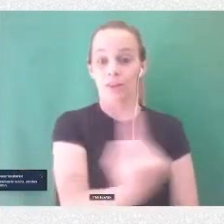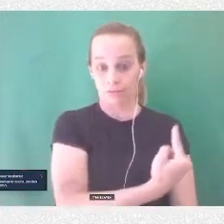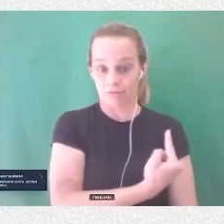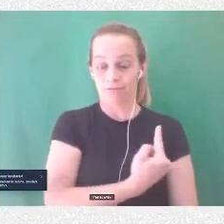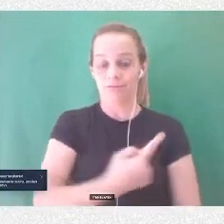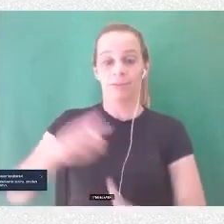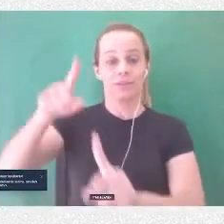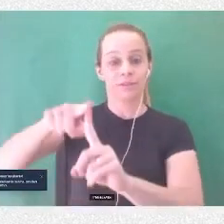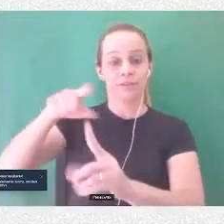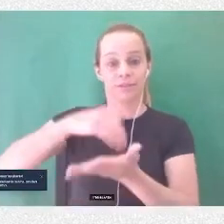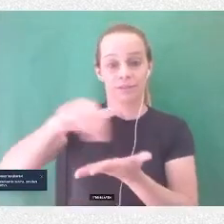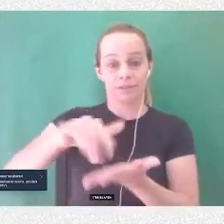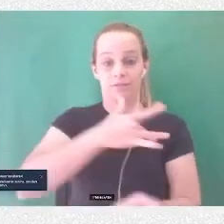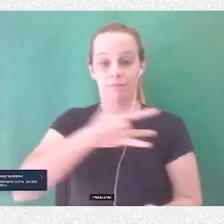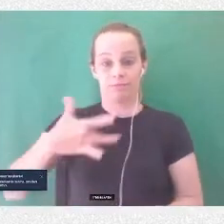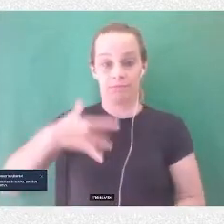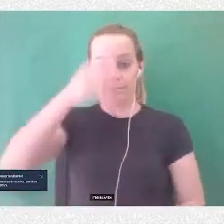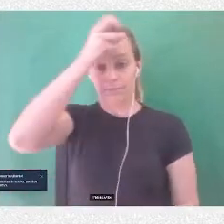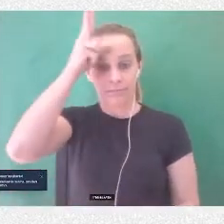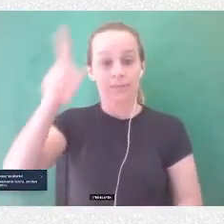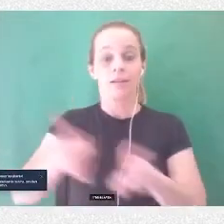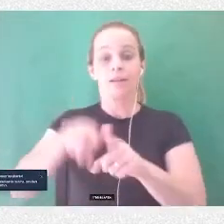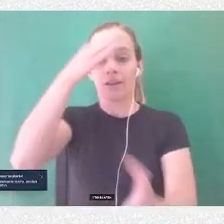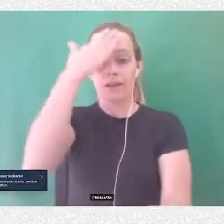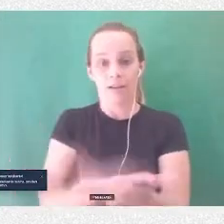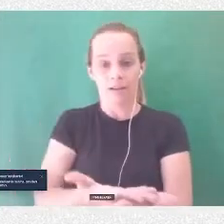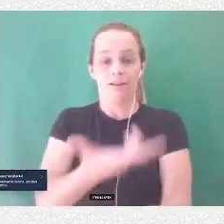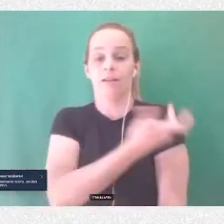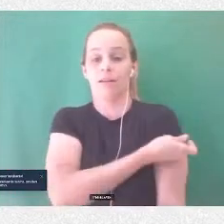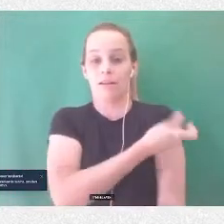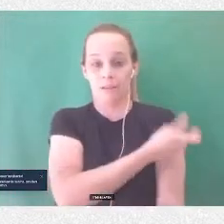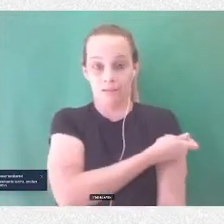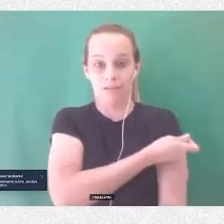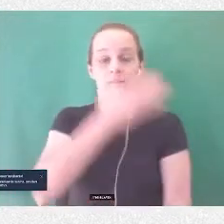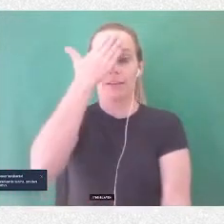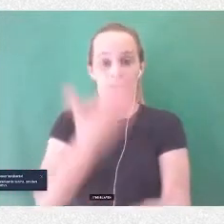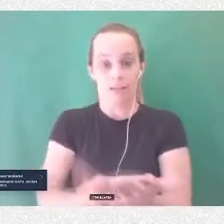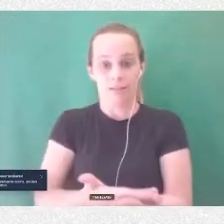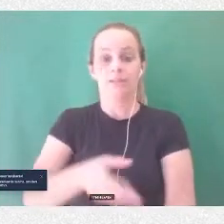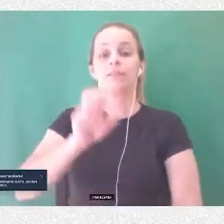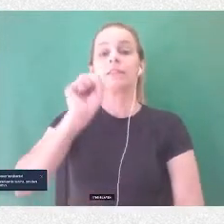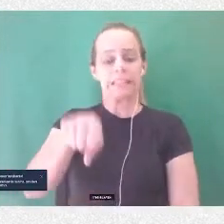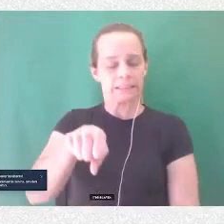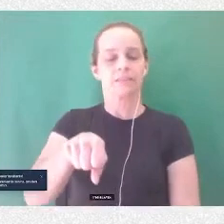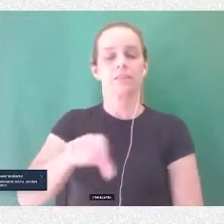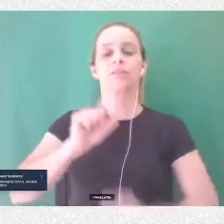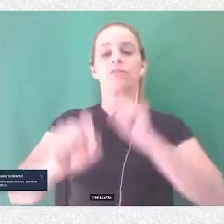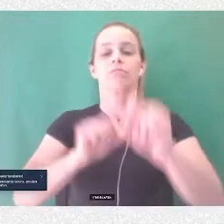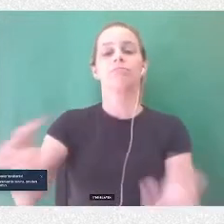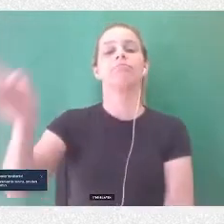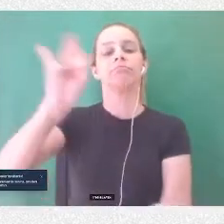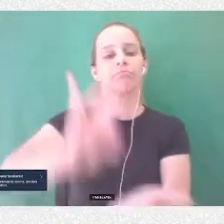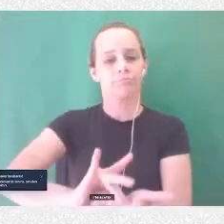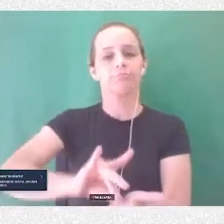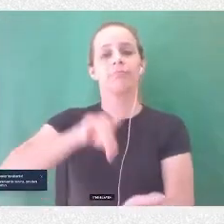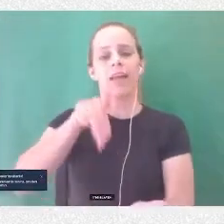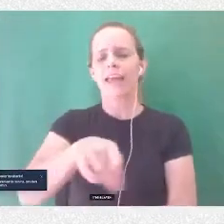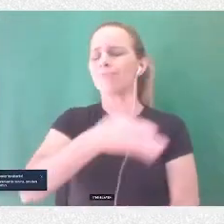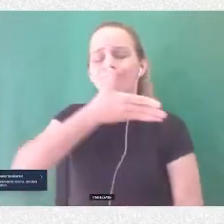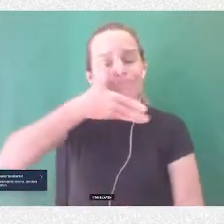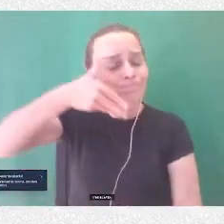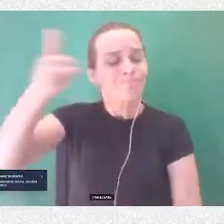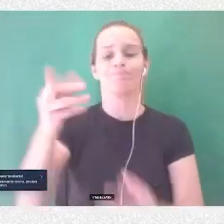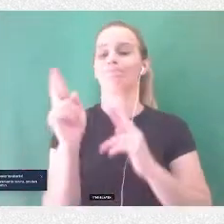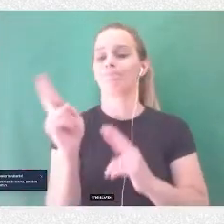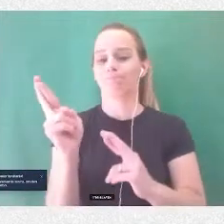Toledo e Secretaria Municipal de Saúde, acreditamos na vacinação e acreditamos que ela é sim, de fato, a grande saída e a grande esperança